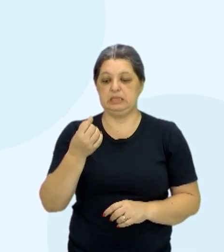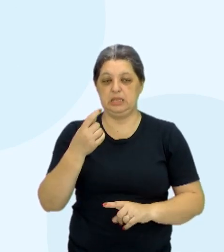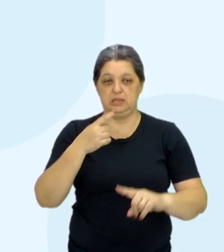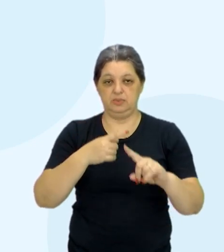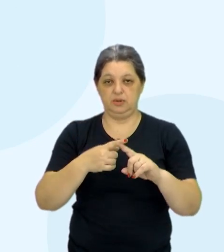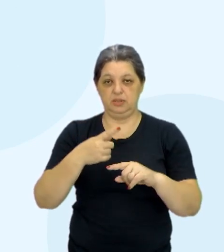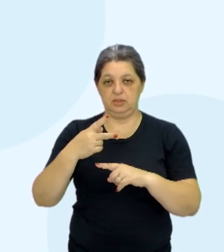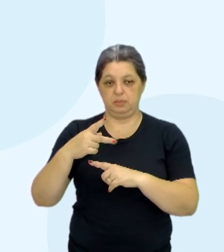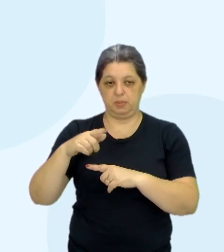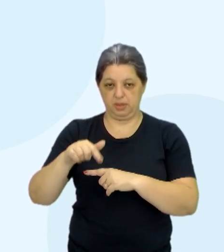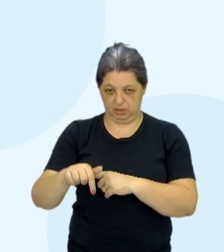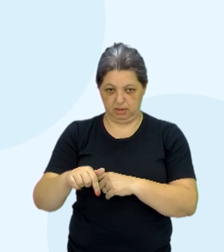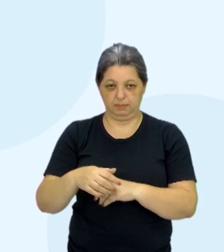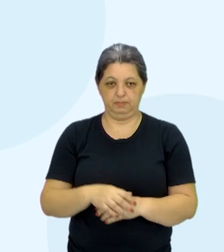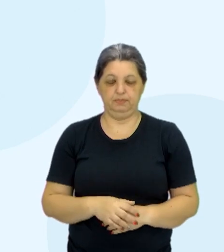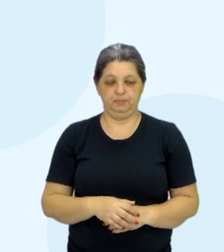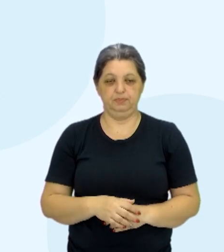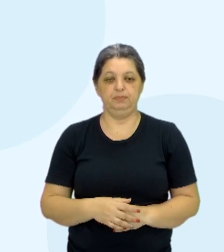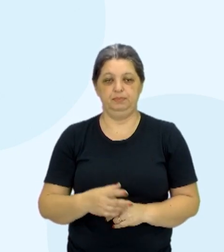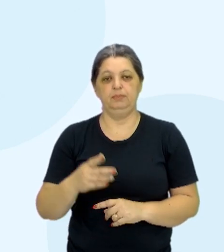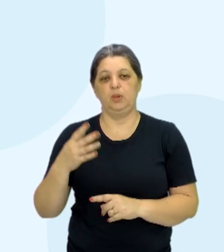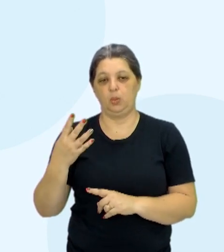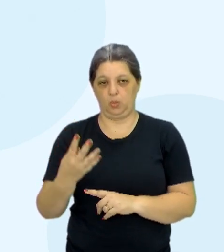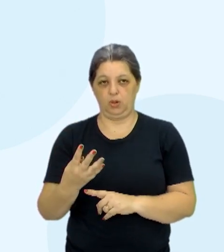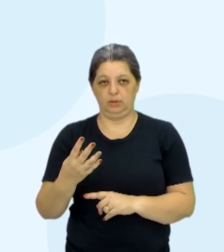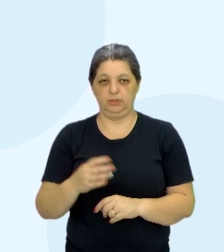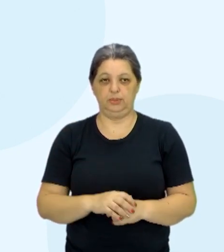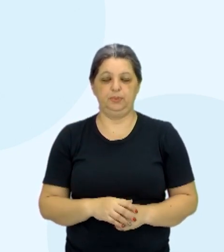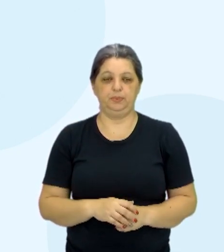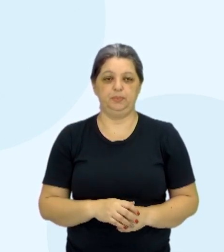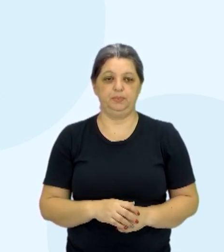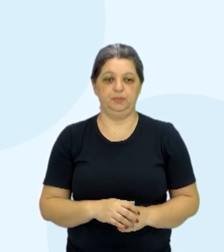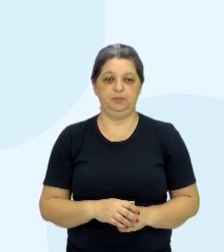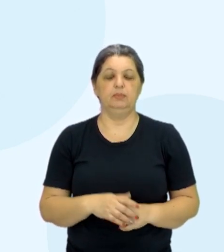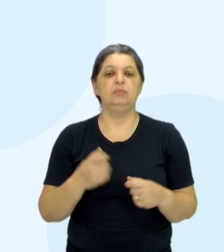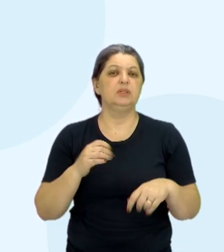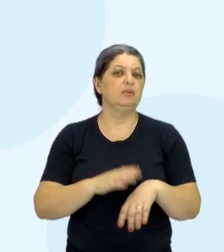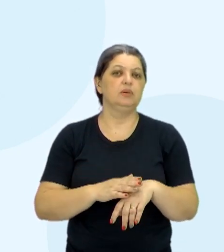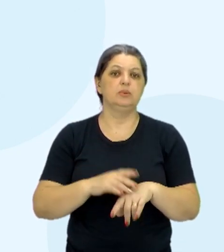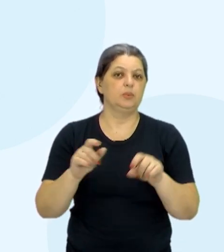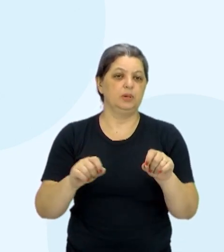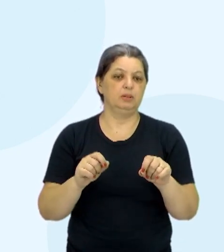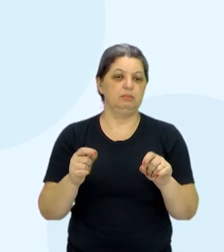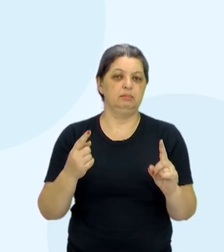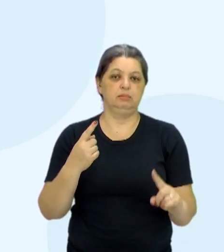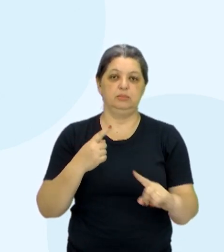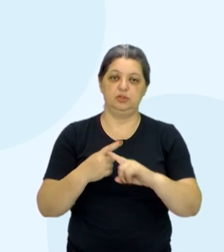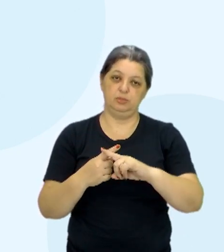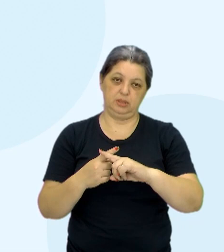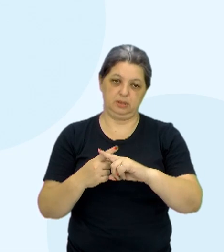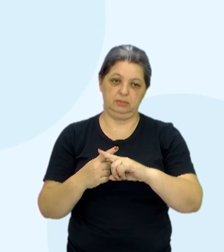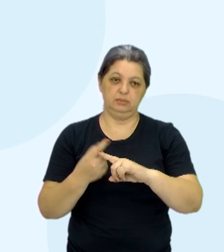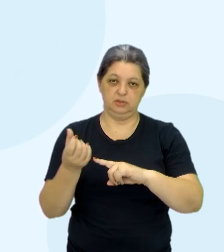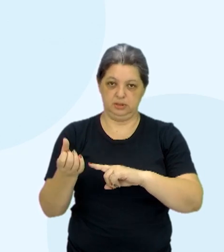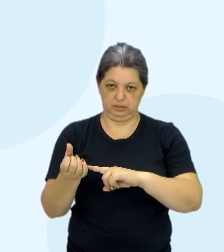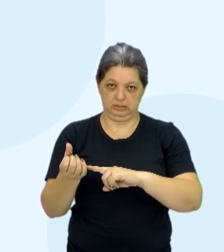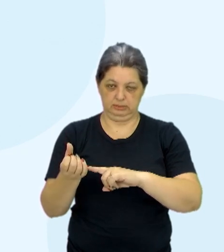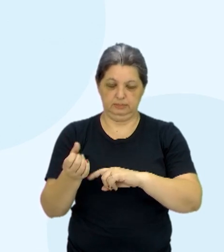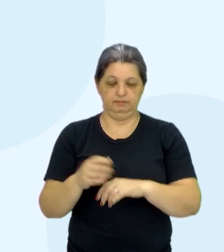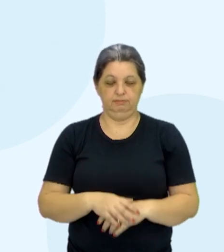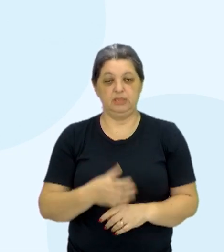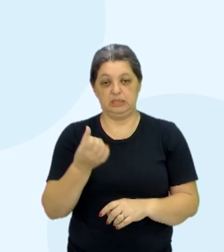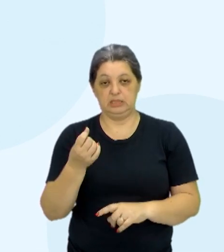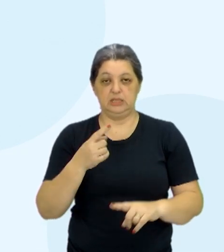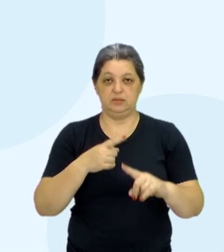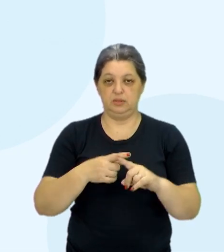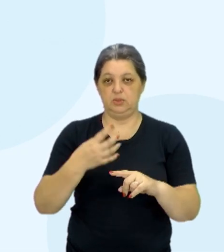PQ mesmo? 4. PQ vale 4. Então, eu tenho que fazer o quê? Multiplicar. Multiplicar por 6. Sim. 6 vezes